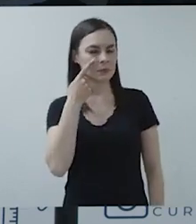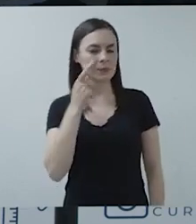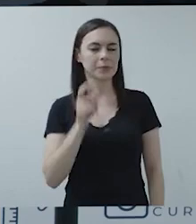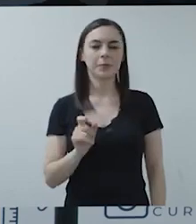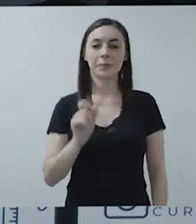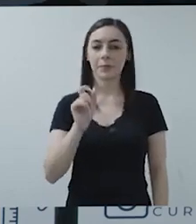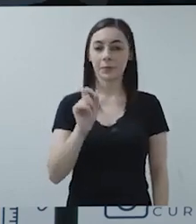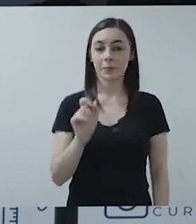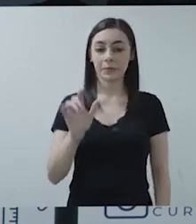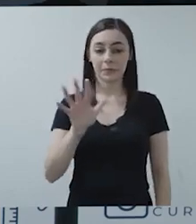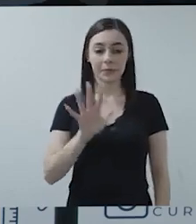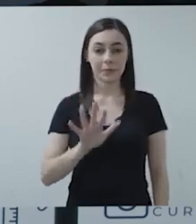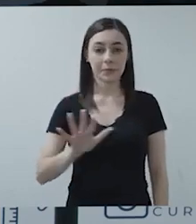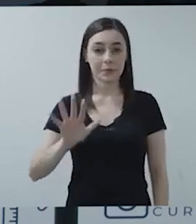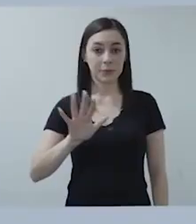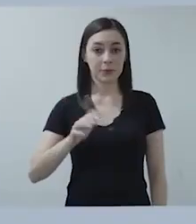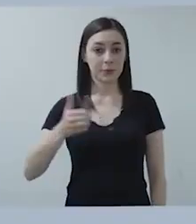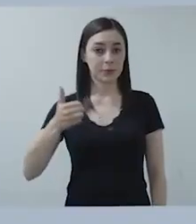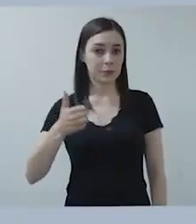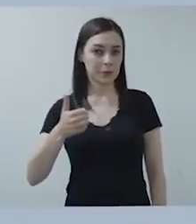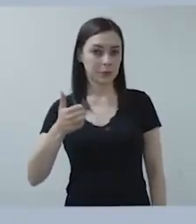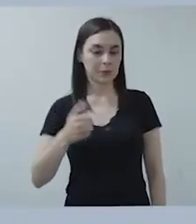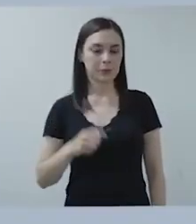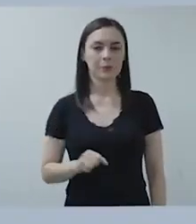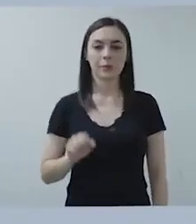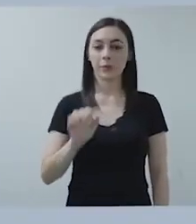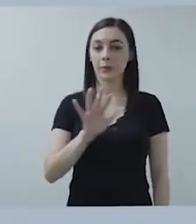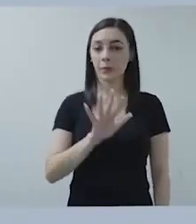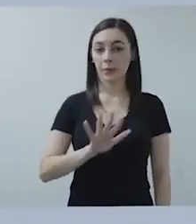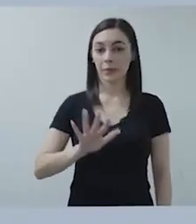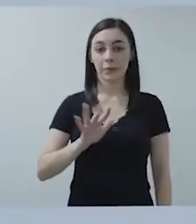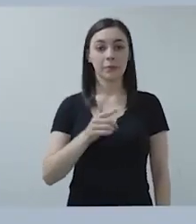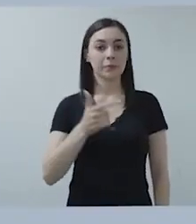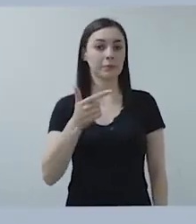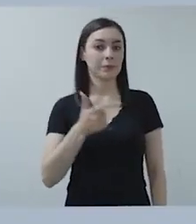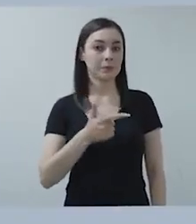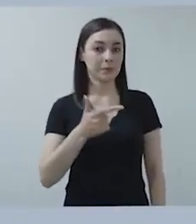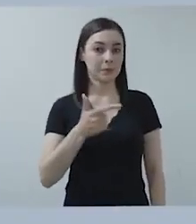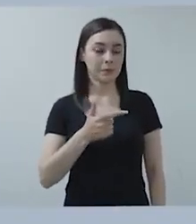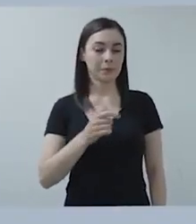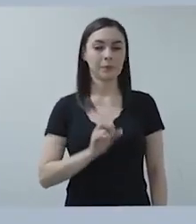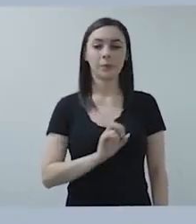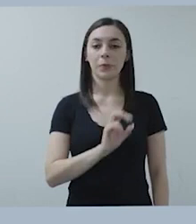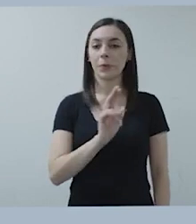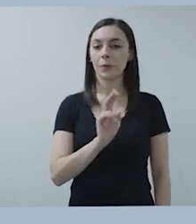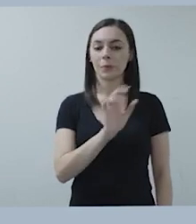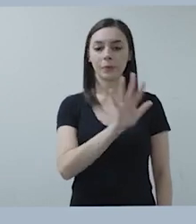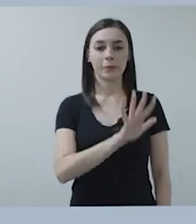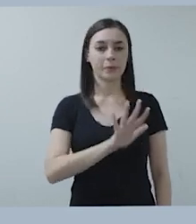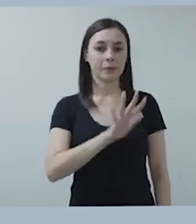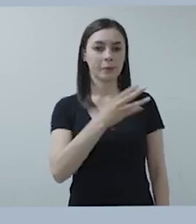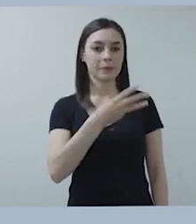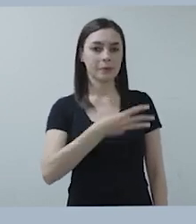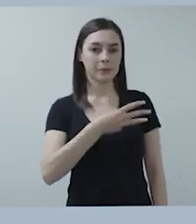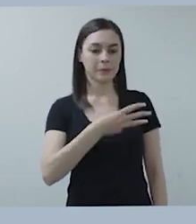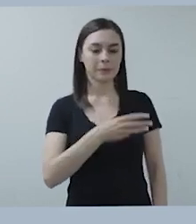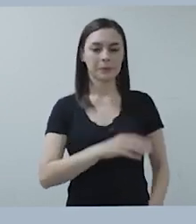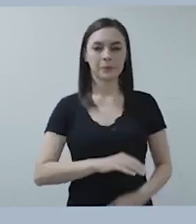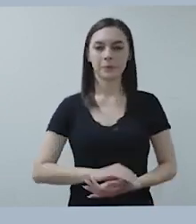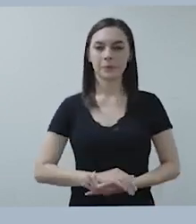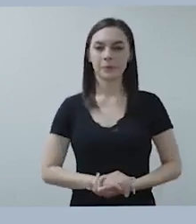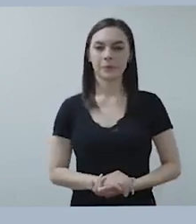a imagem número 1, a número 2 ou a número